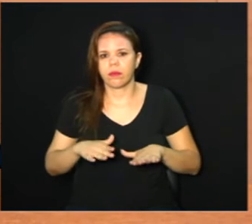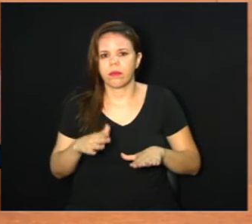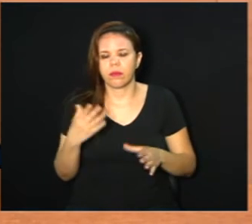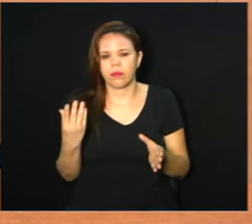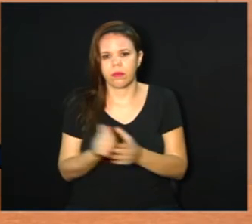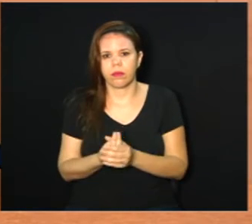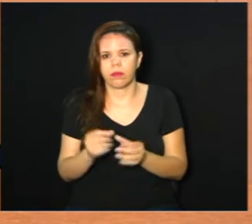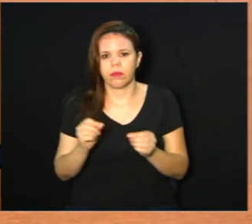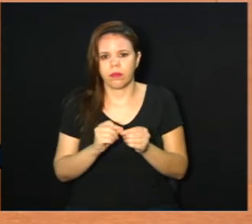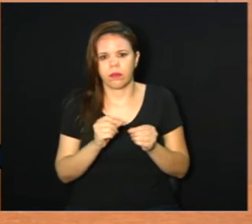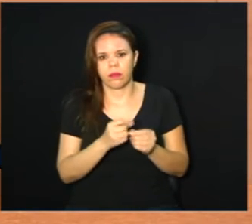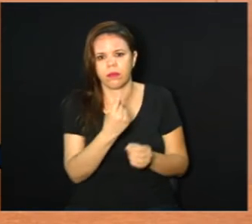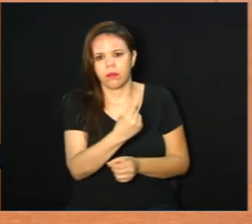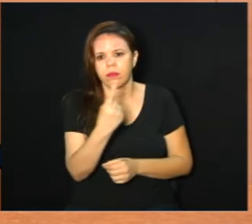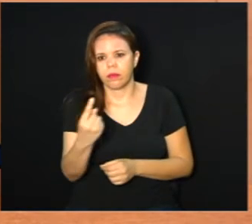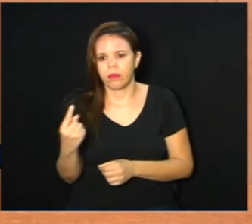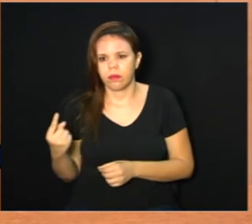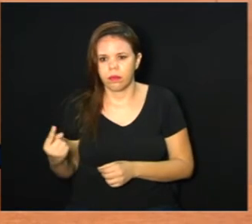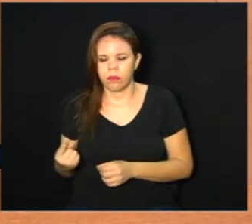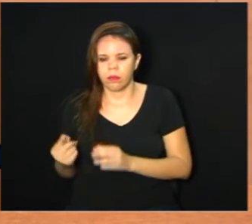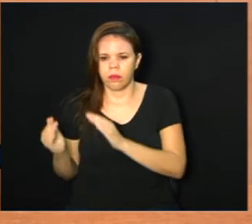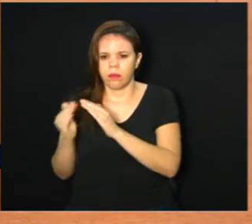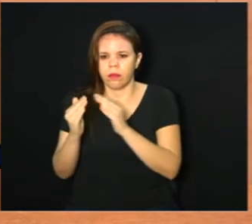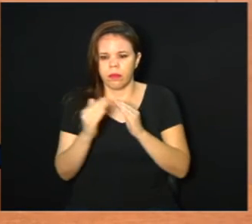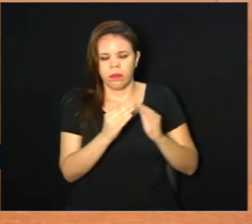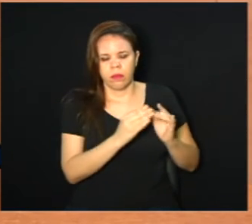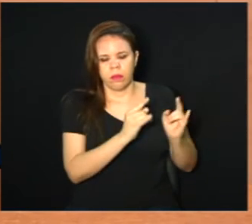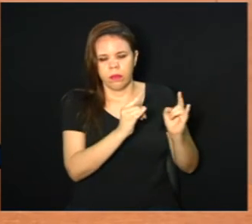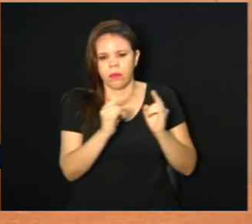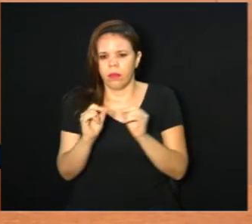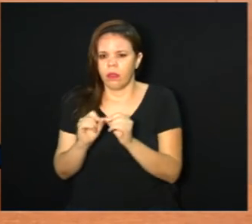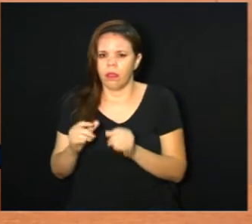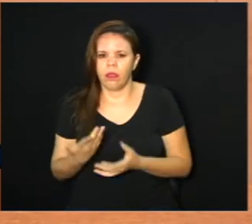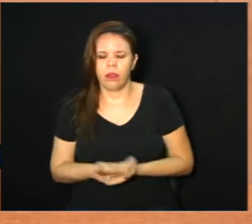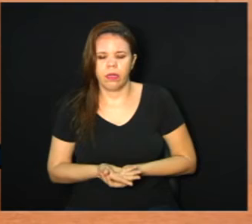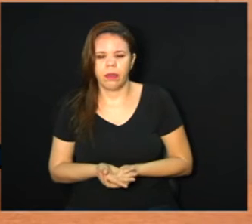que é feita em cada imóvel,